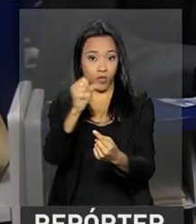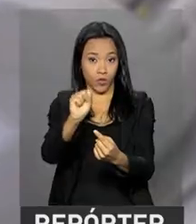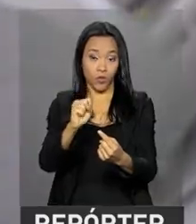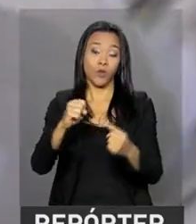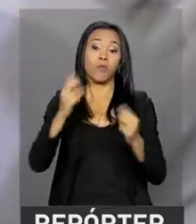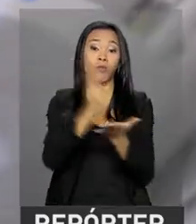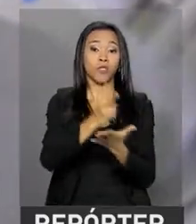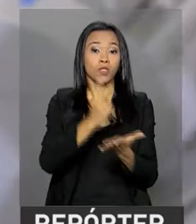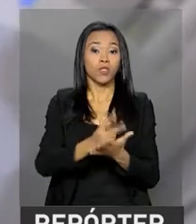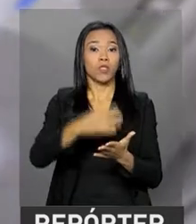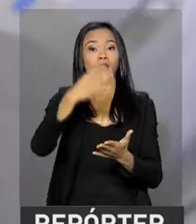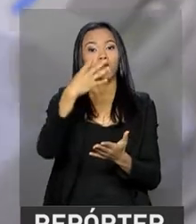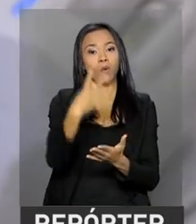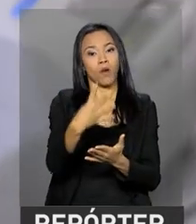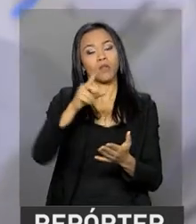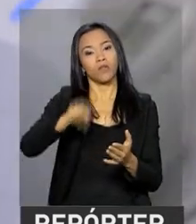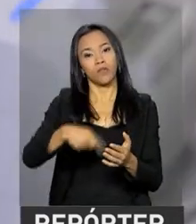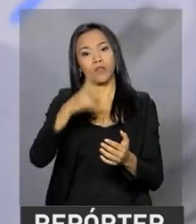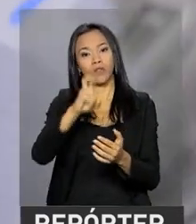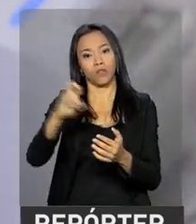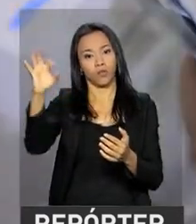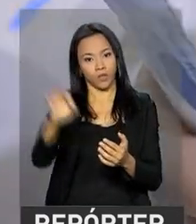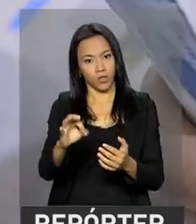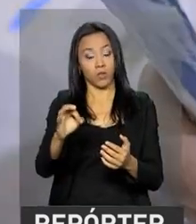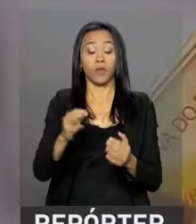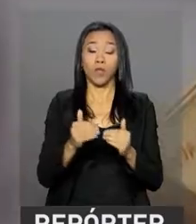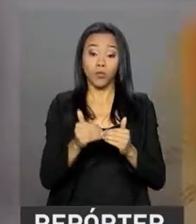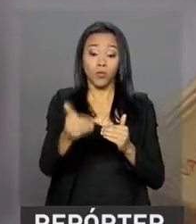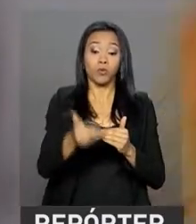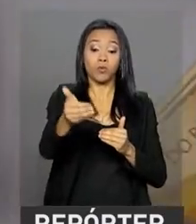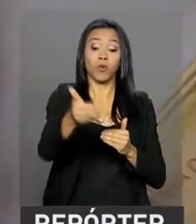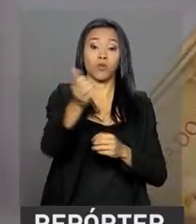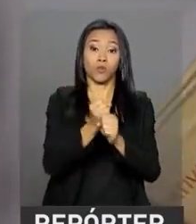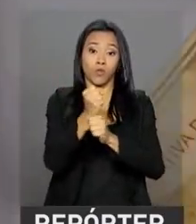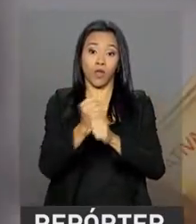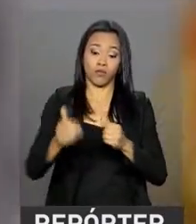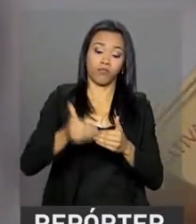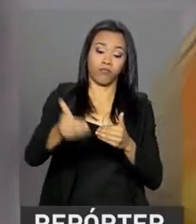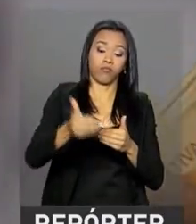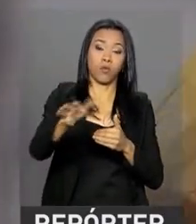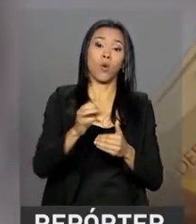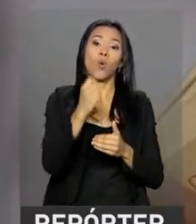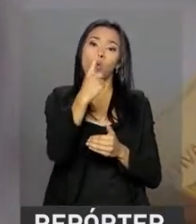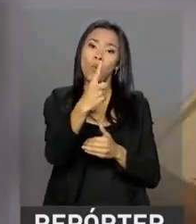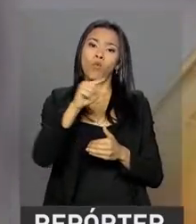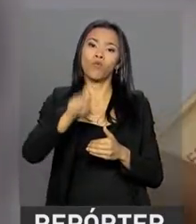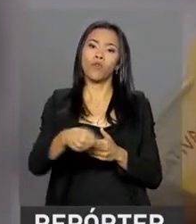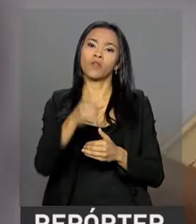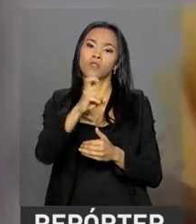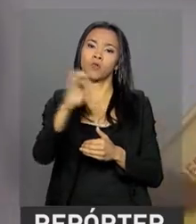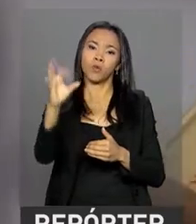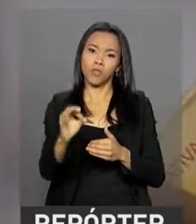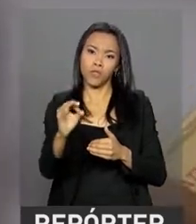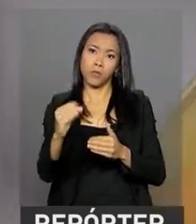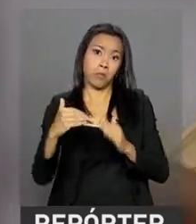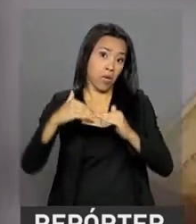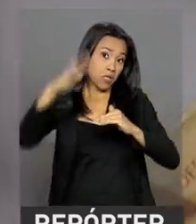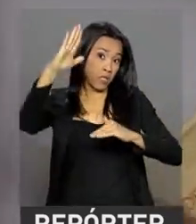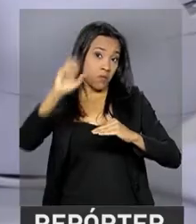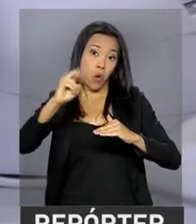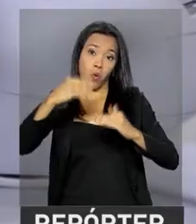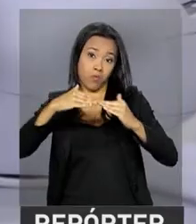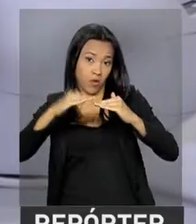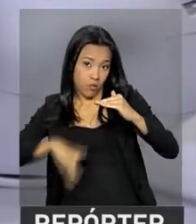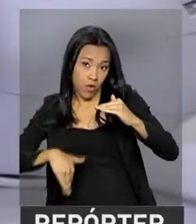e o intervalo de tolerância para os próximos anos segue de um ponto e meio porcentual para cima ou para baixo